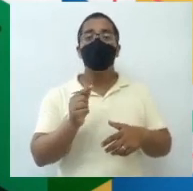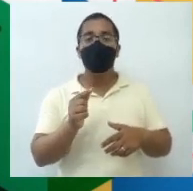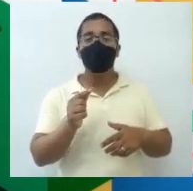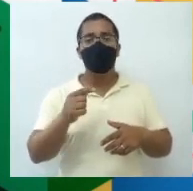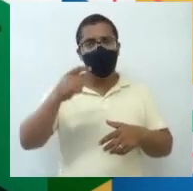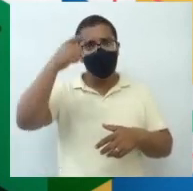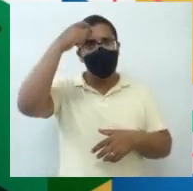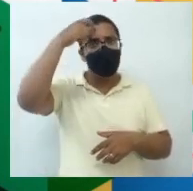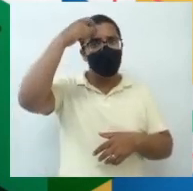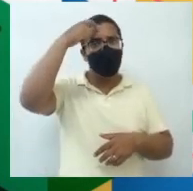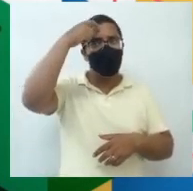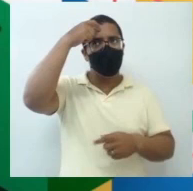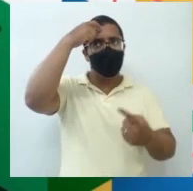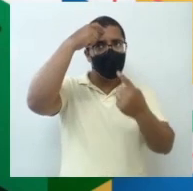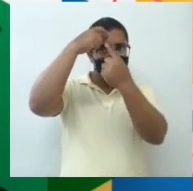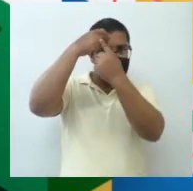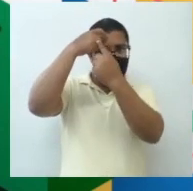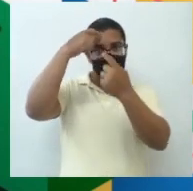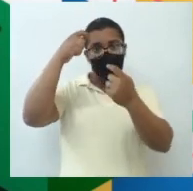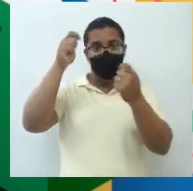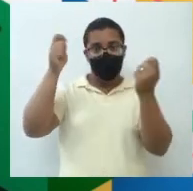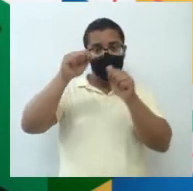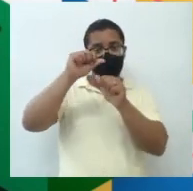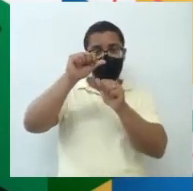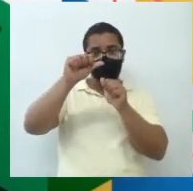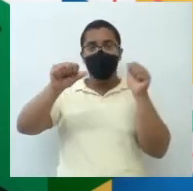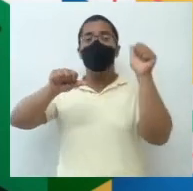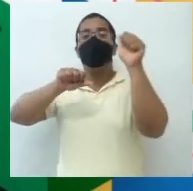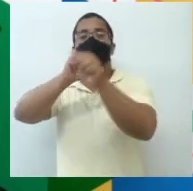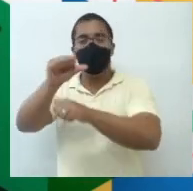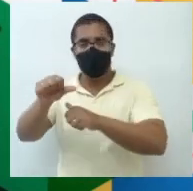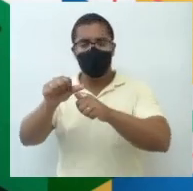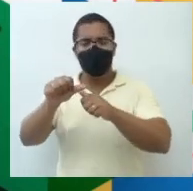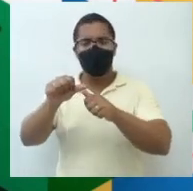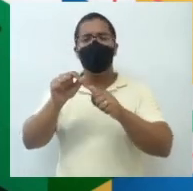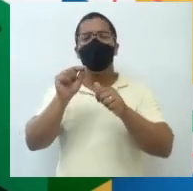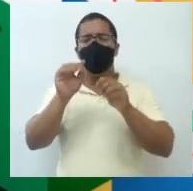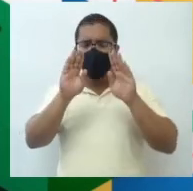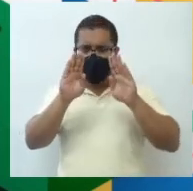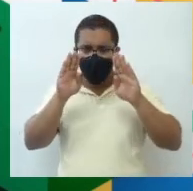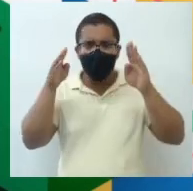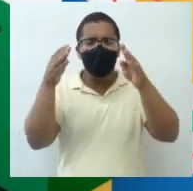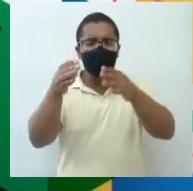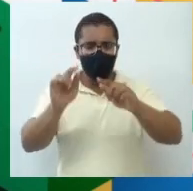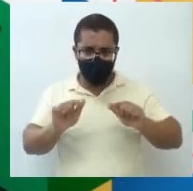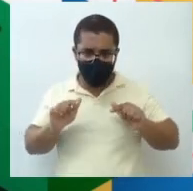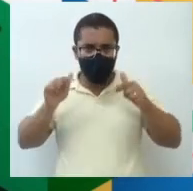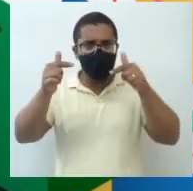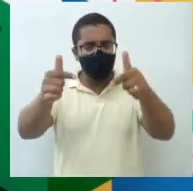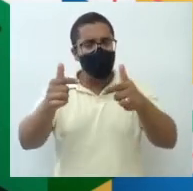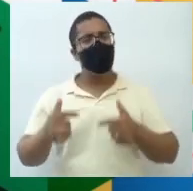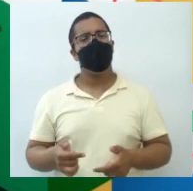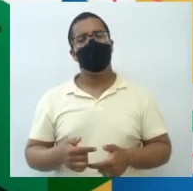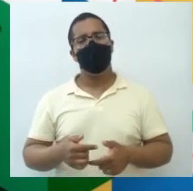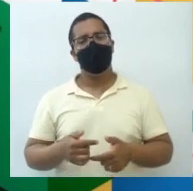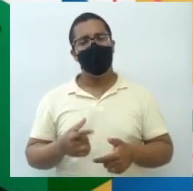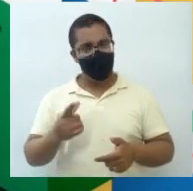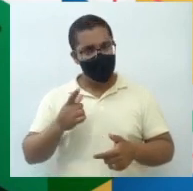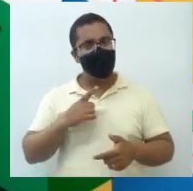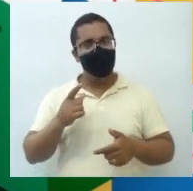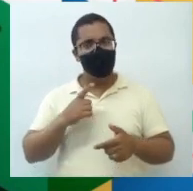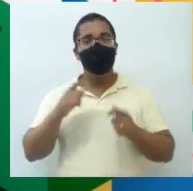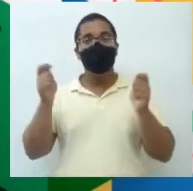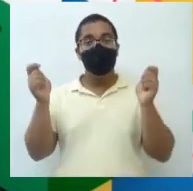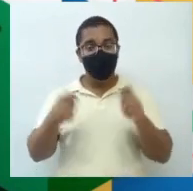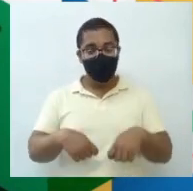consciência que seja transformada que nos conduza a uma ação a uma forma de